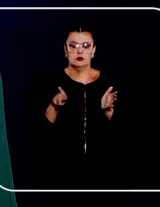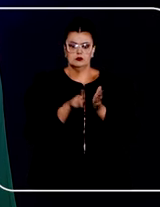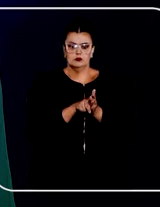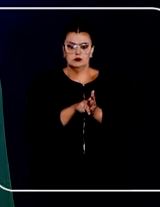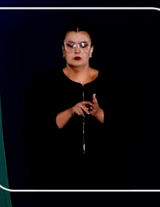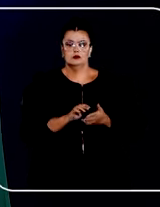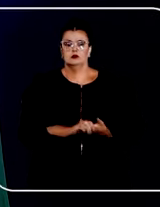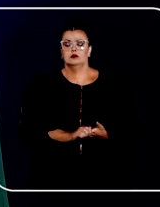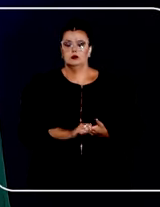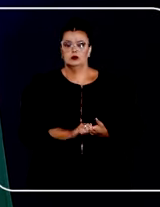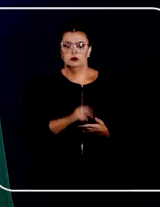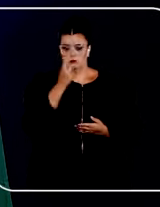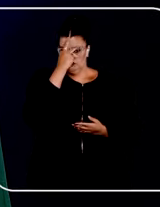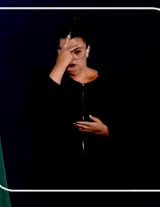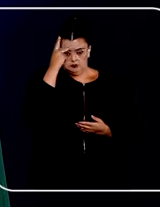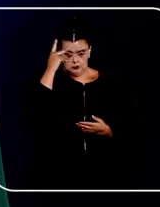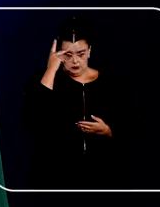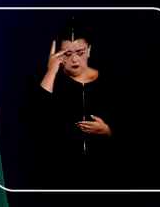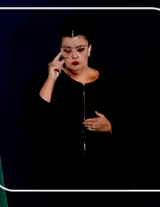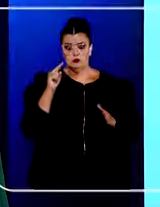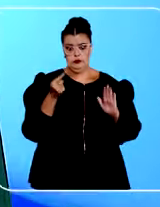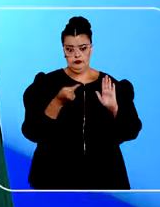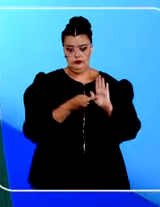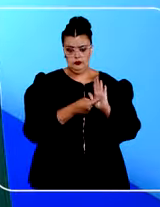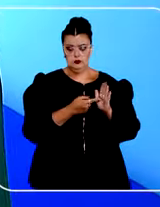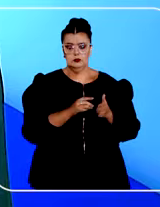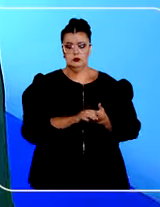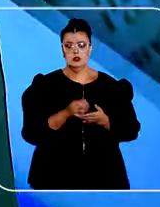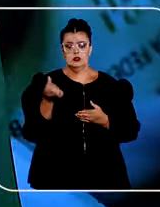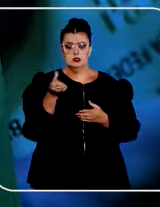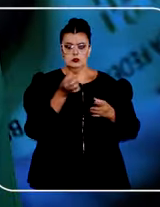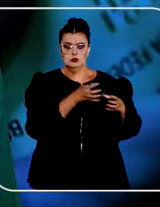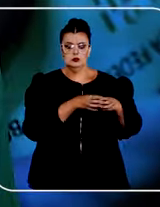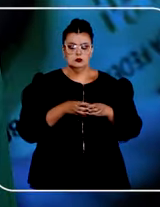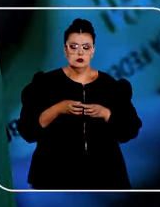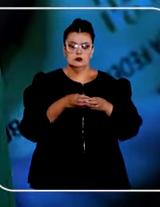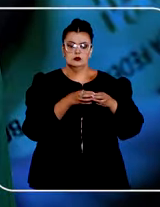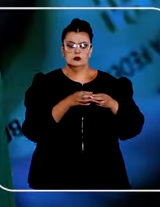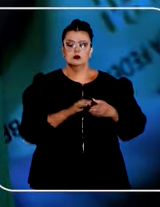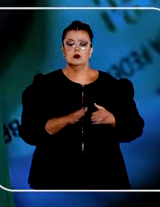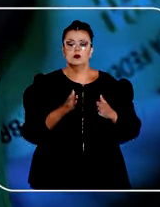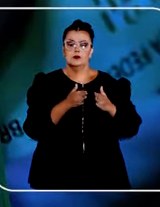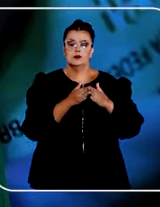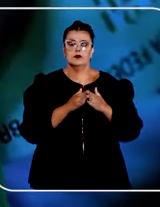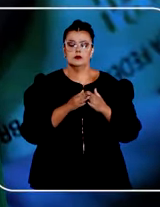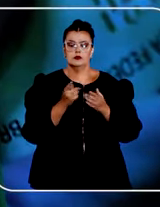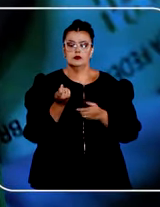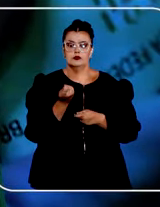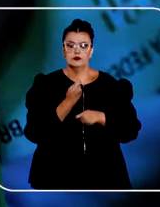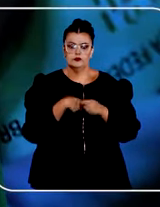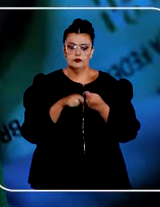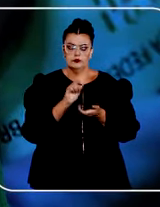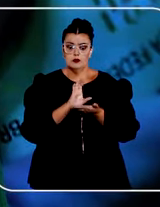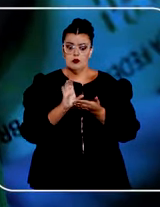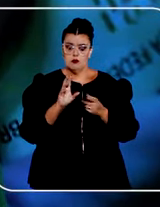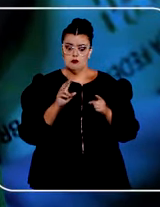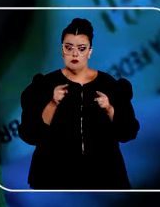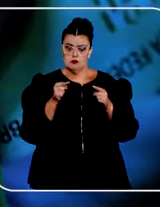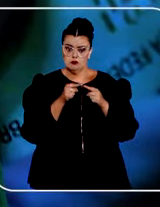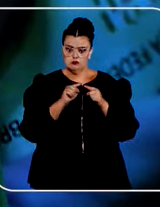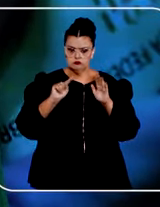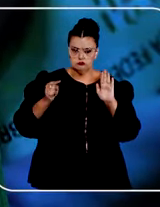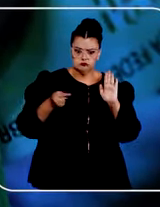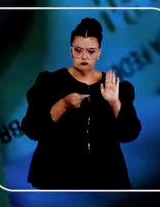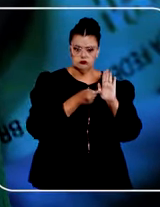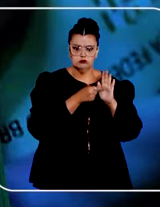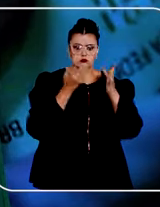indenização em favor da vítima para a sexta turma o pedido de indenização e o valor pretendido precisam estar